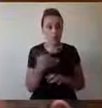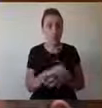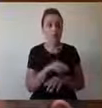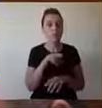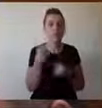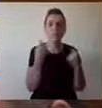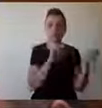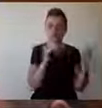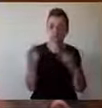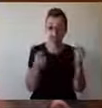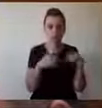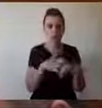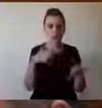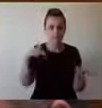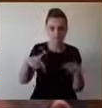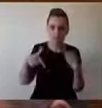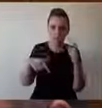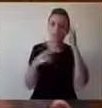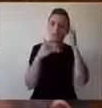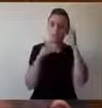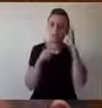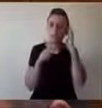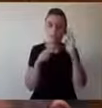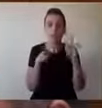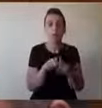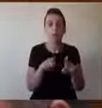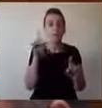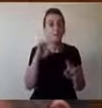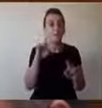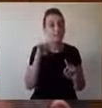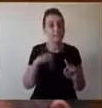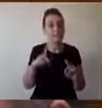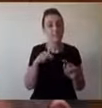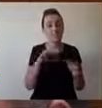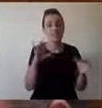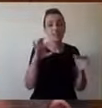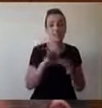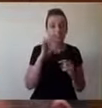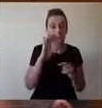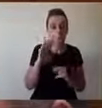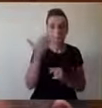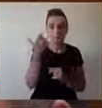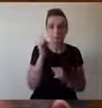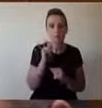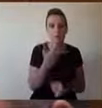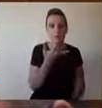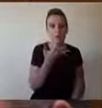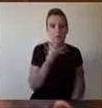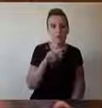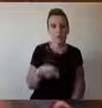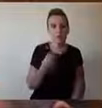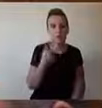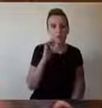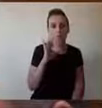consta um número muito relevante para o que aqui hoje discutimos e que é a tal primeira peça deste puzzle, 12,4 milhões de euros.